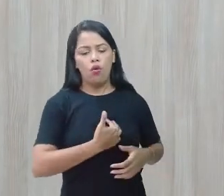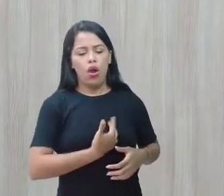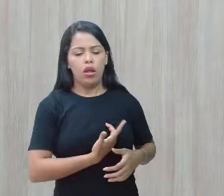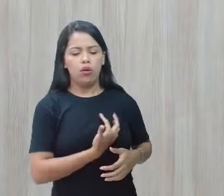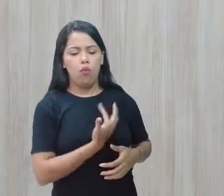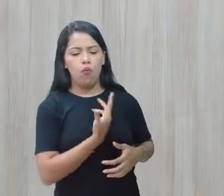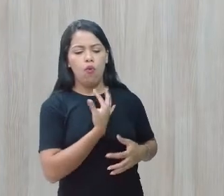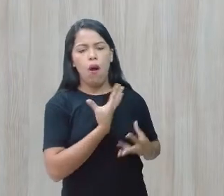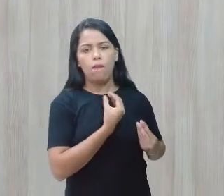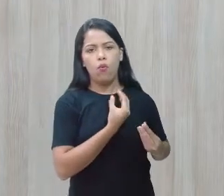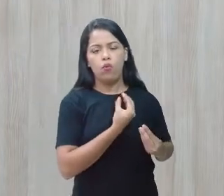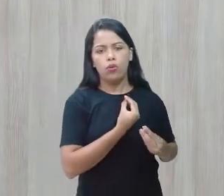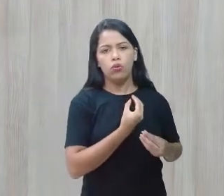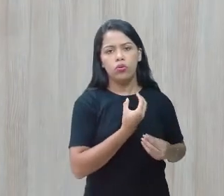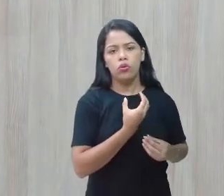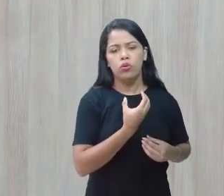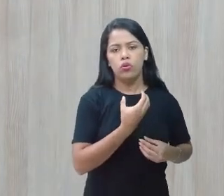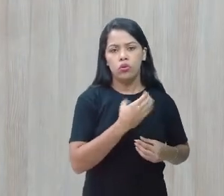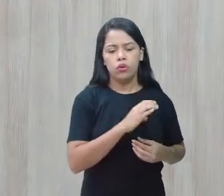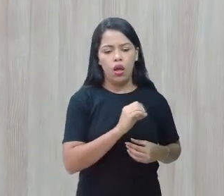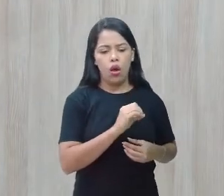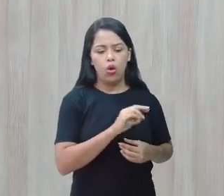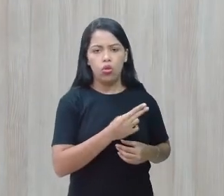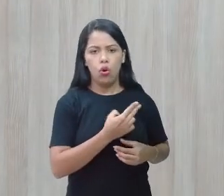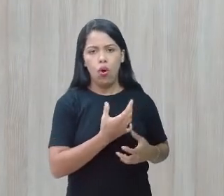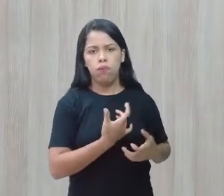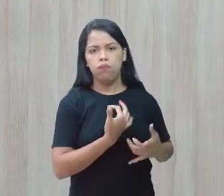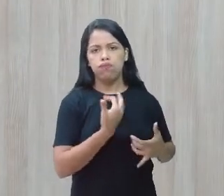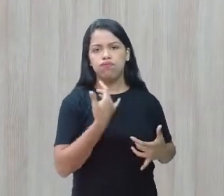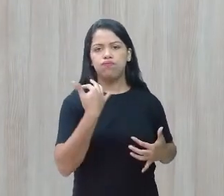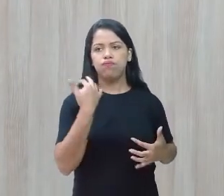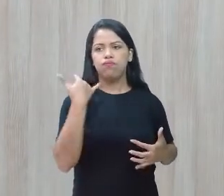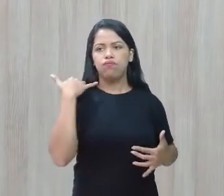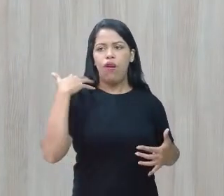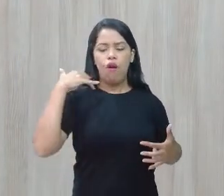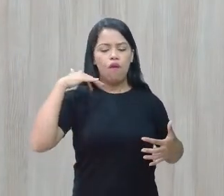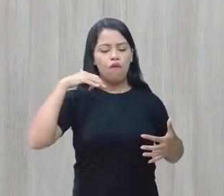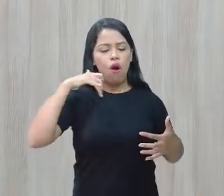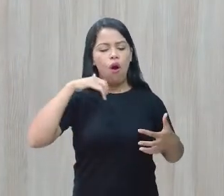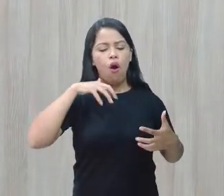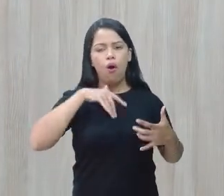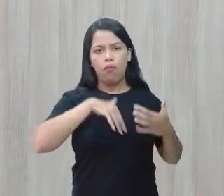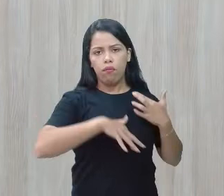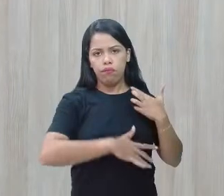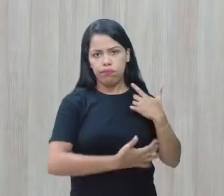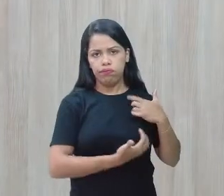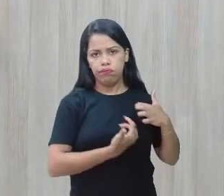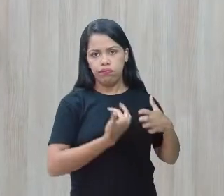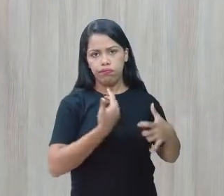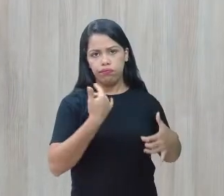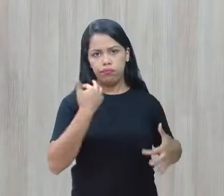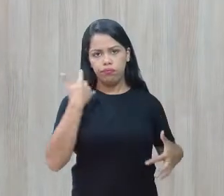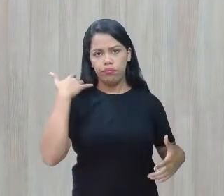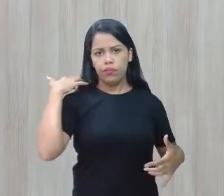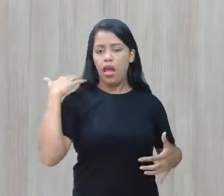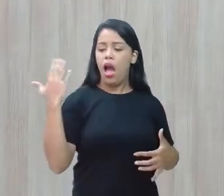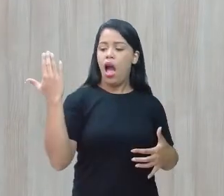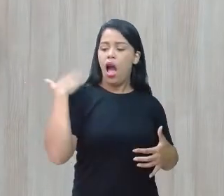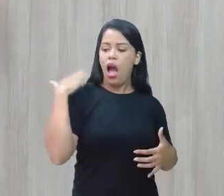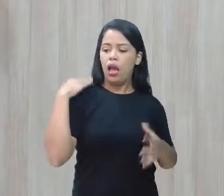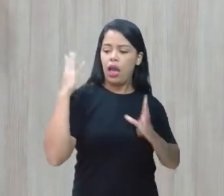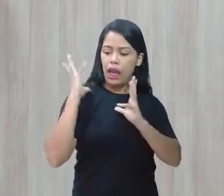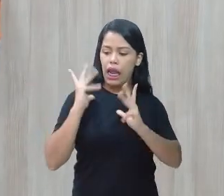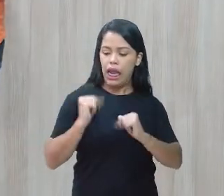carbono, chega nos pulmões, ocorre a hematose, troca gasosa, e volta para o coração o sangue agora rico em